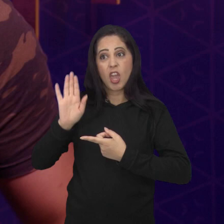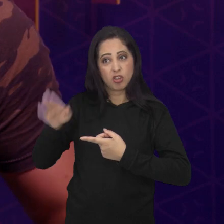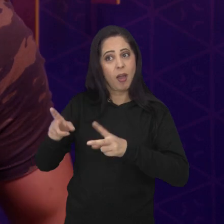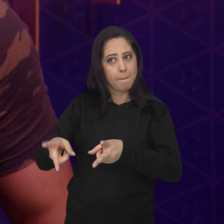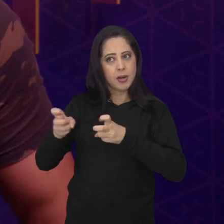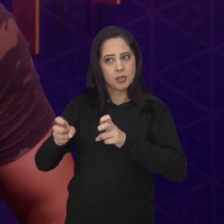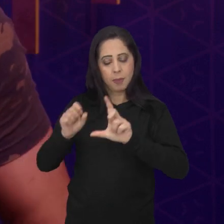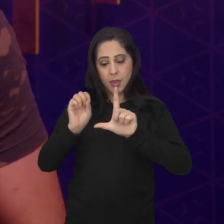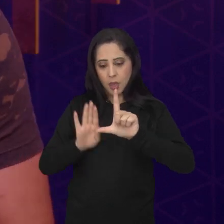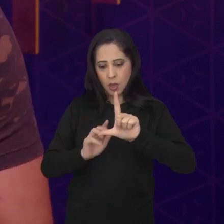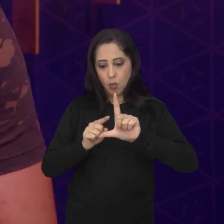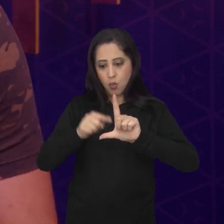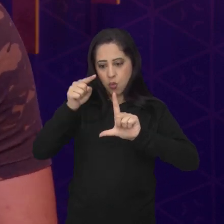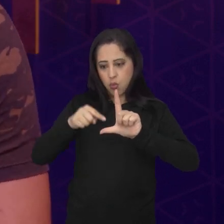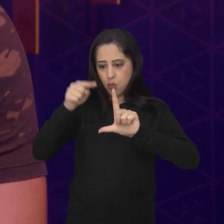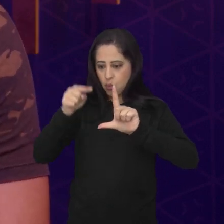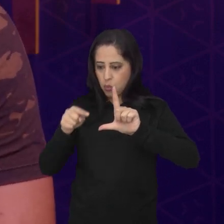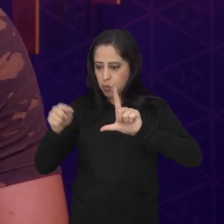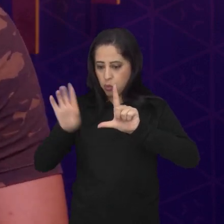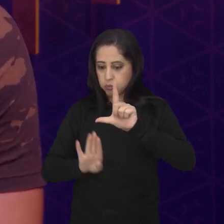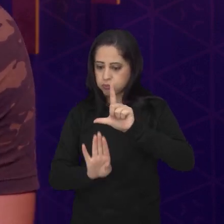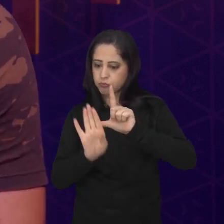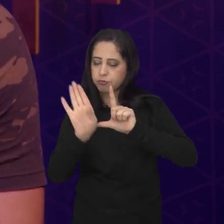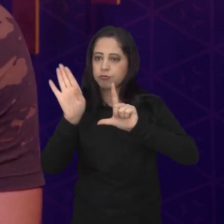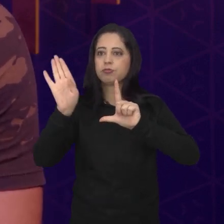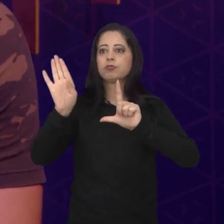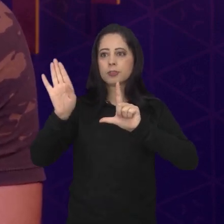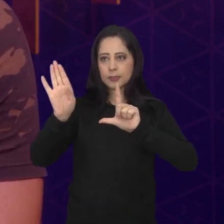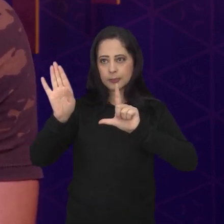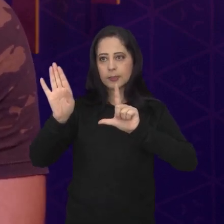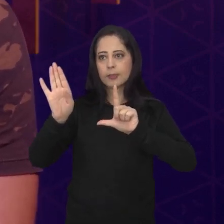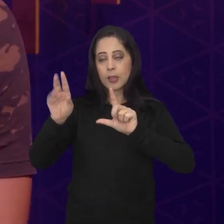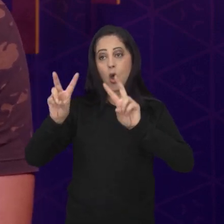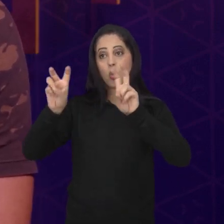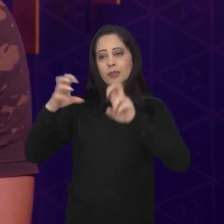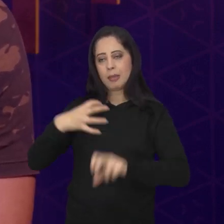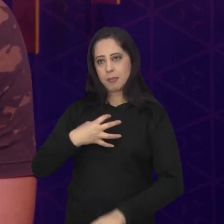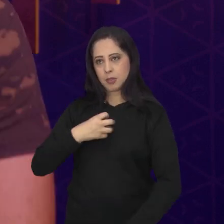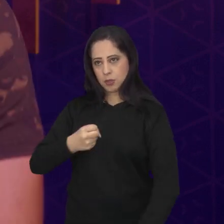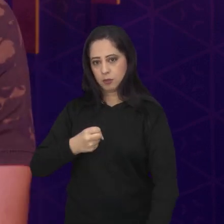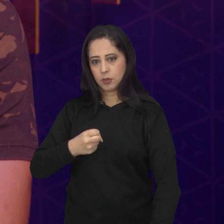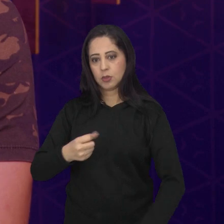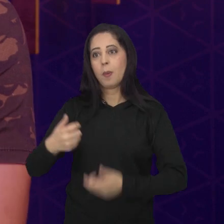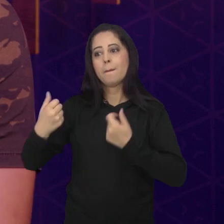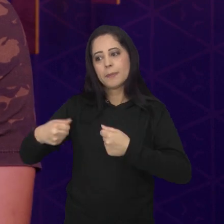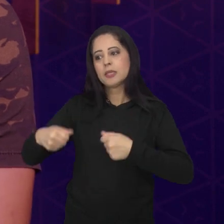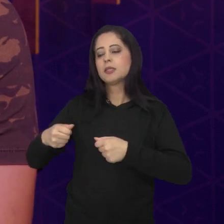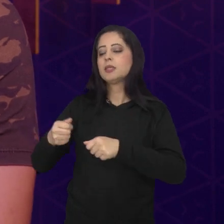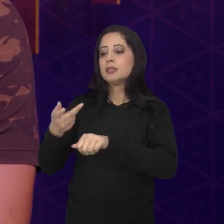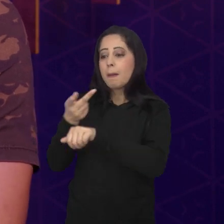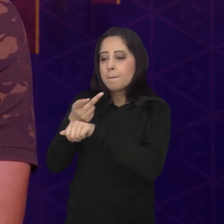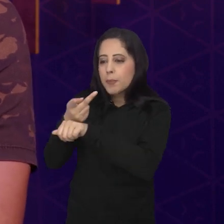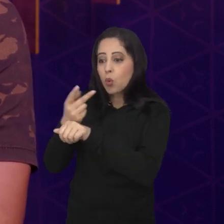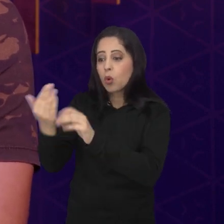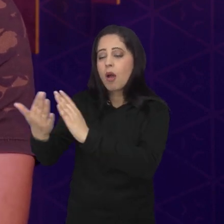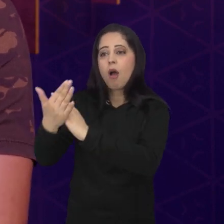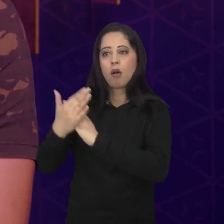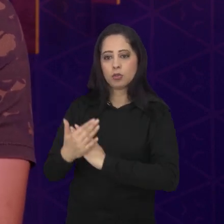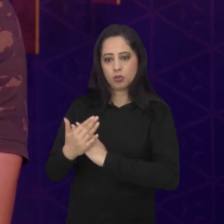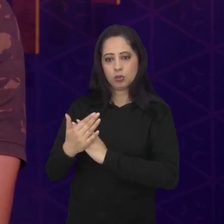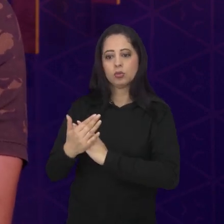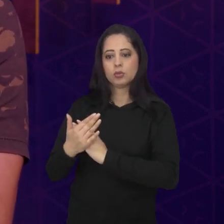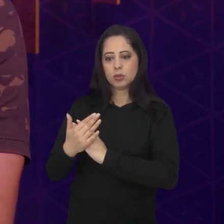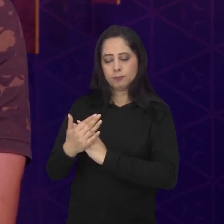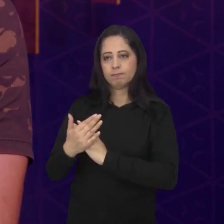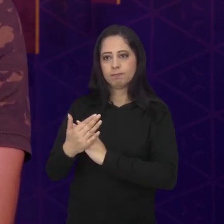tem aumentado esses casos e a gente precisa buscar ajuda. A gente precisa saber que a